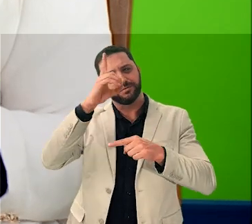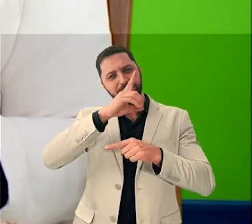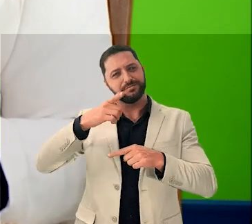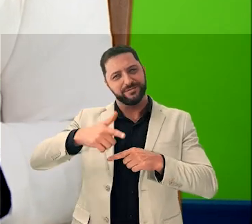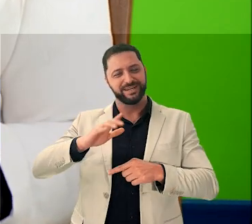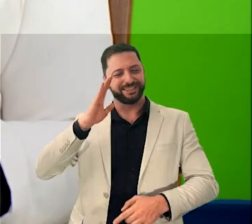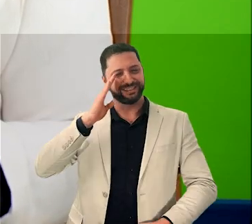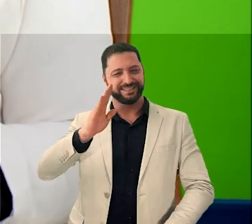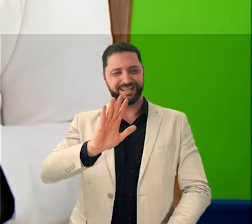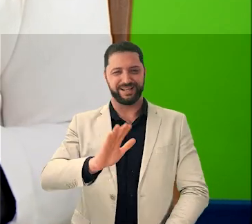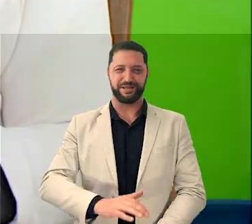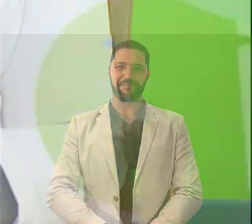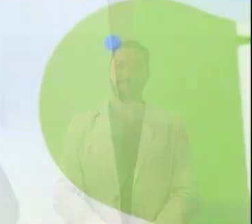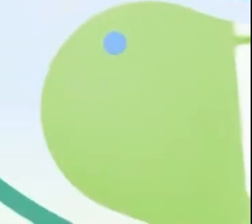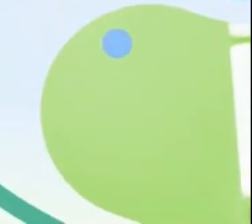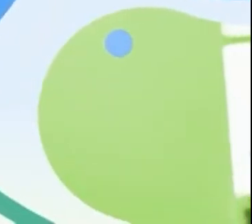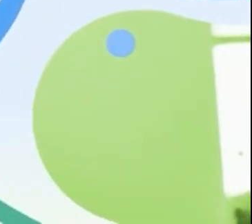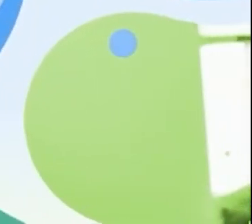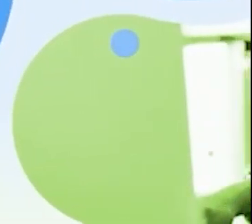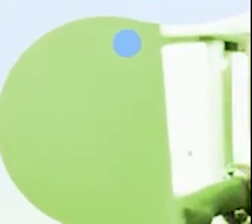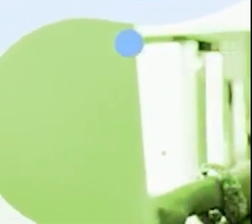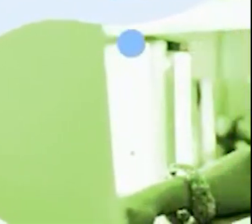próximo encontro e até lá.